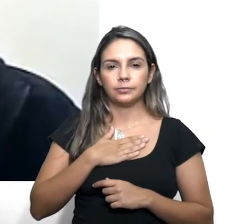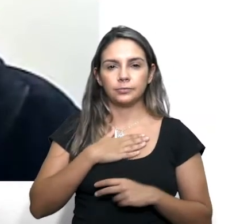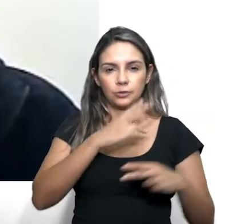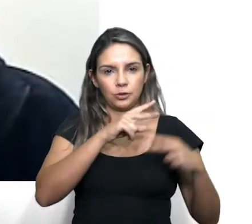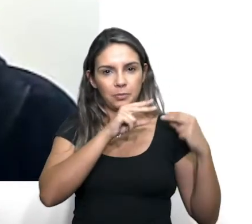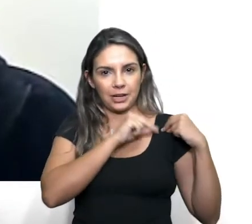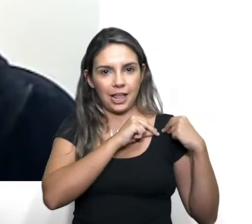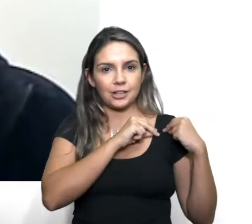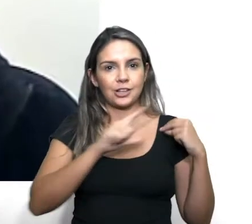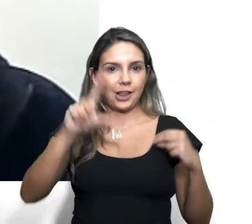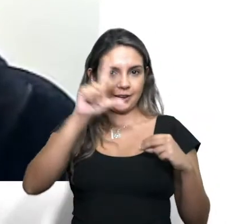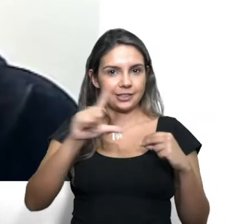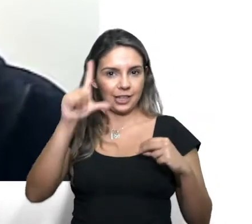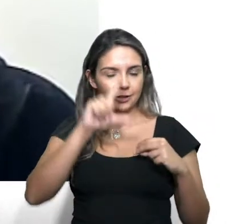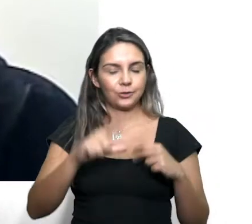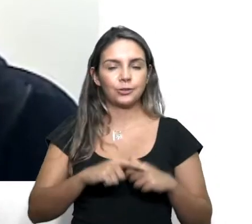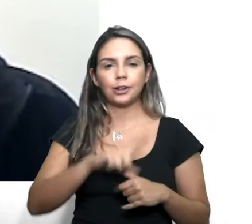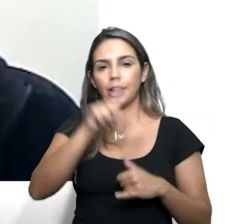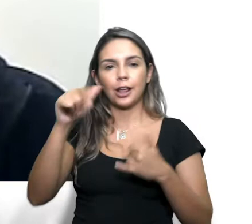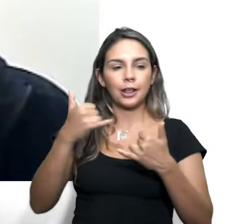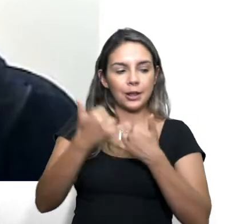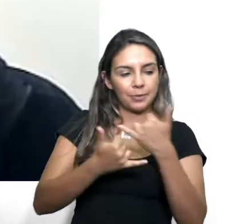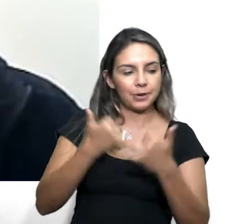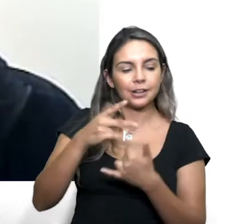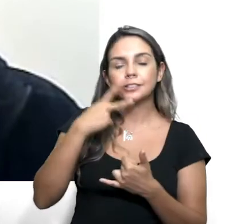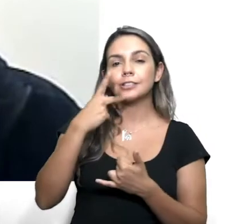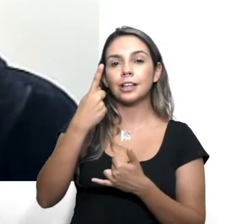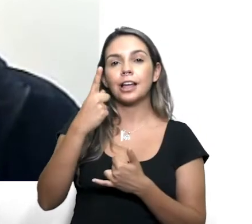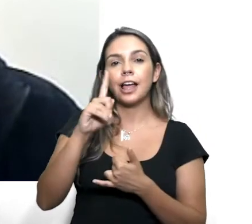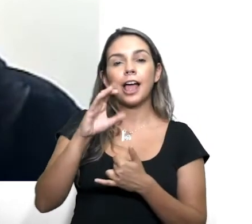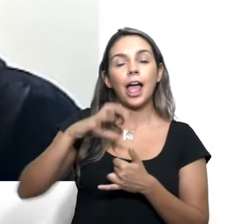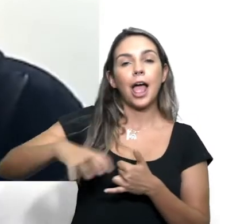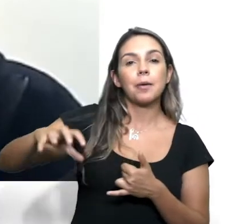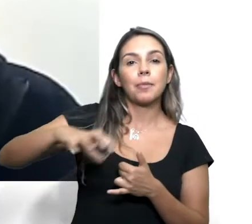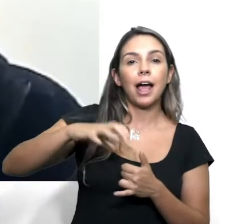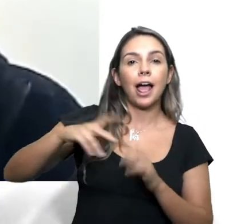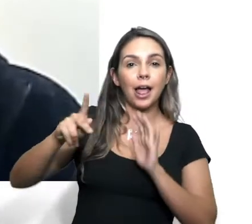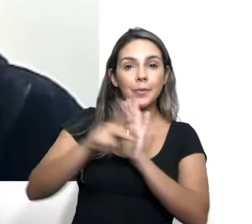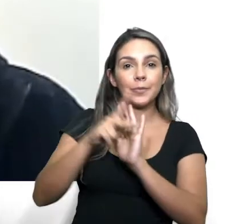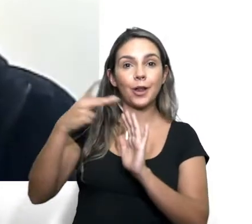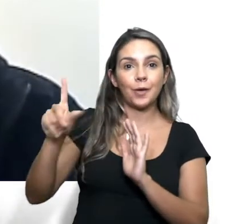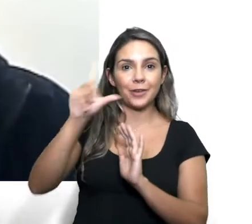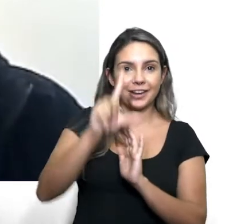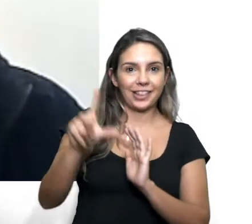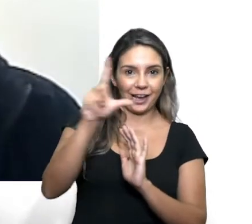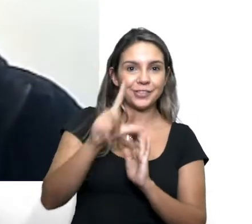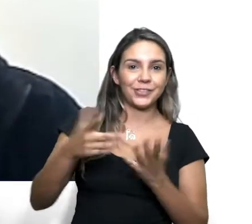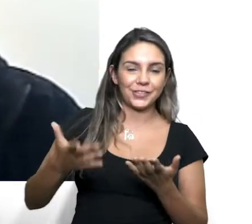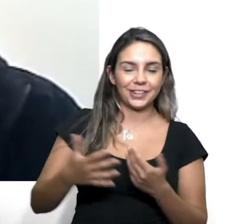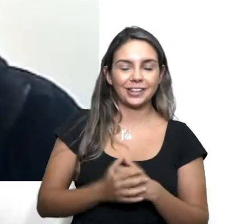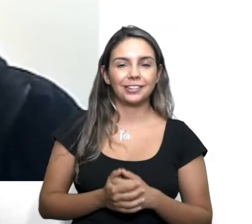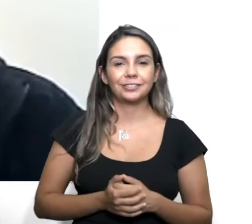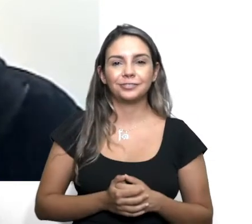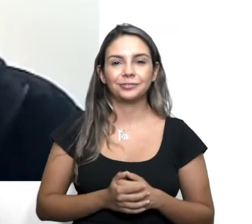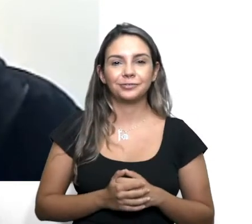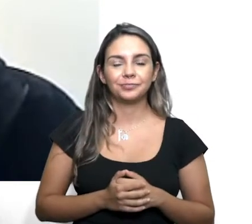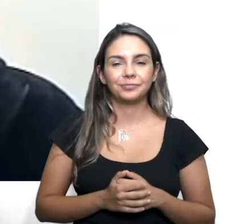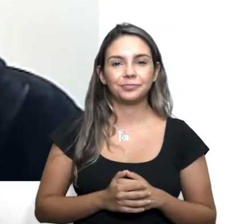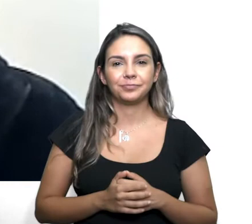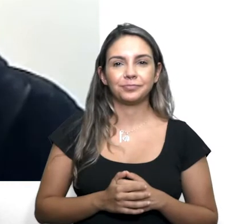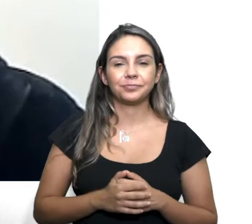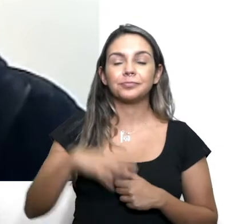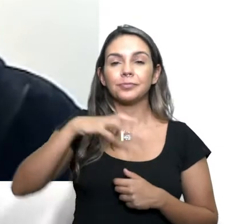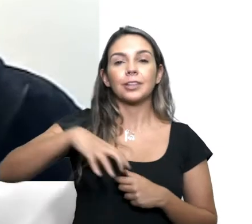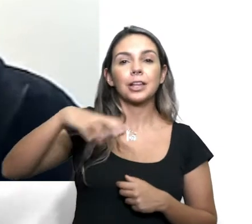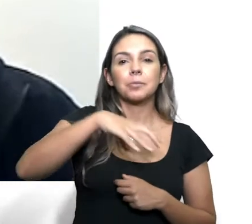à literatura. Eles brincam um bocado dizendo que é uma espécie de aldeia da Asterix, não é? Que é uma espécie de